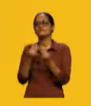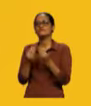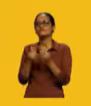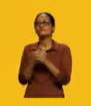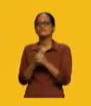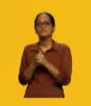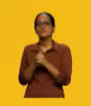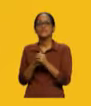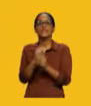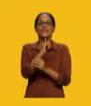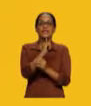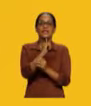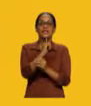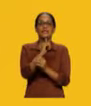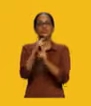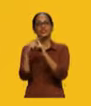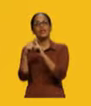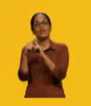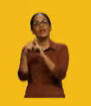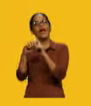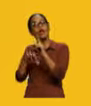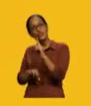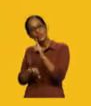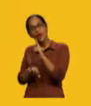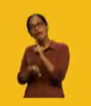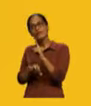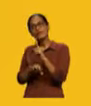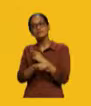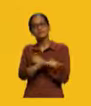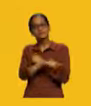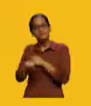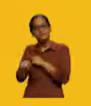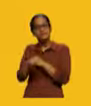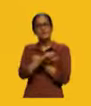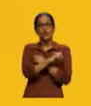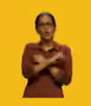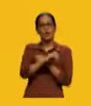9. Somando 80 com mais 9, deu